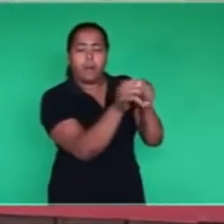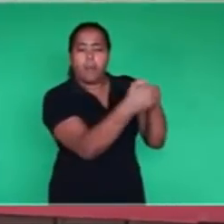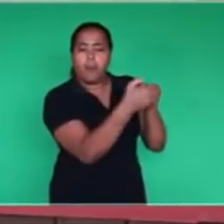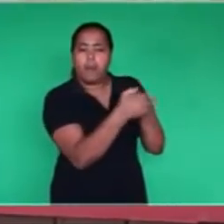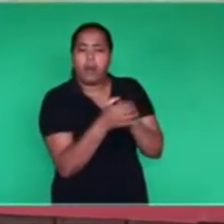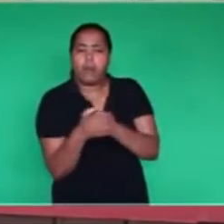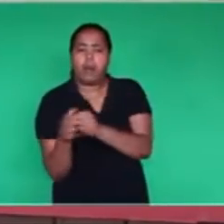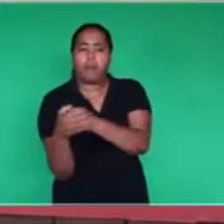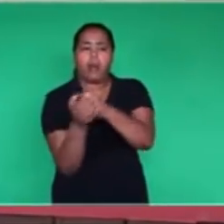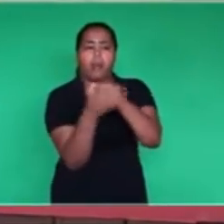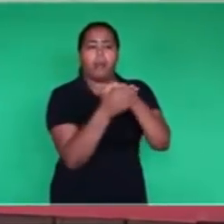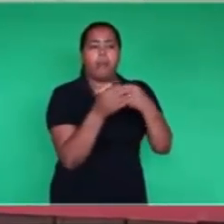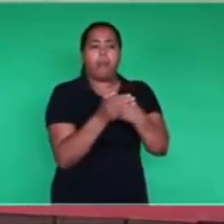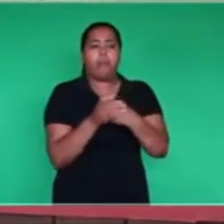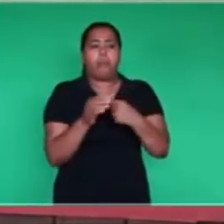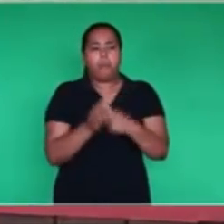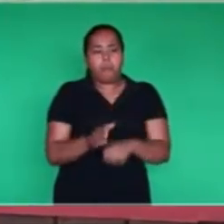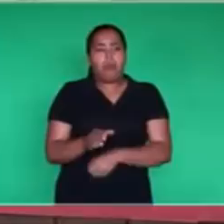parte. Então,